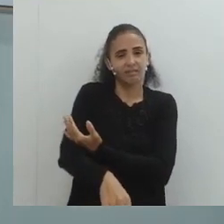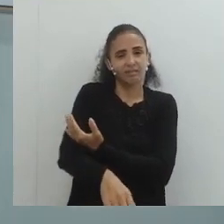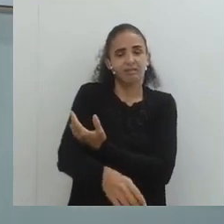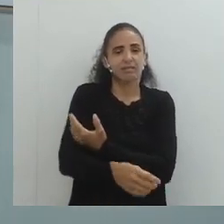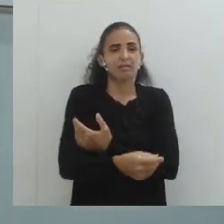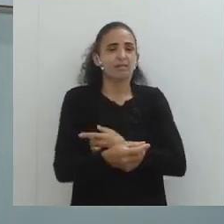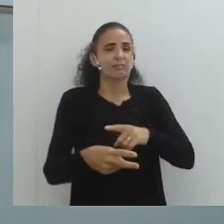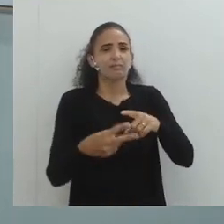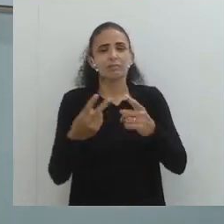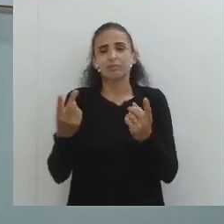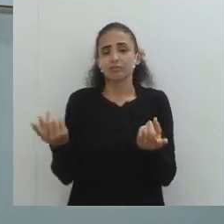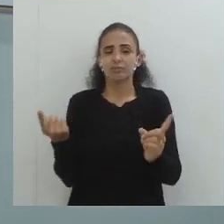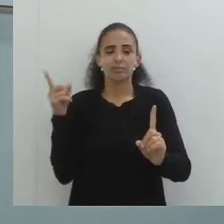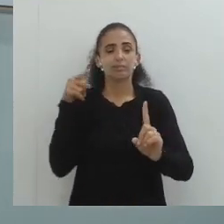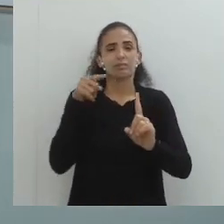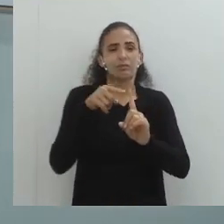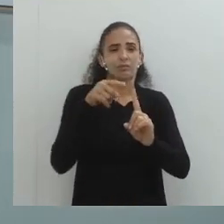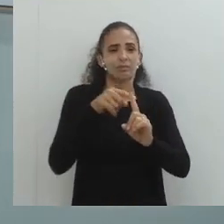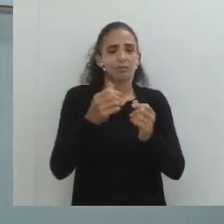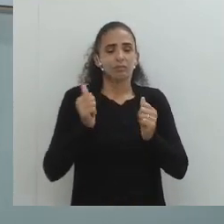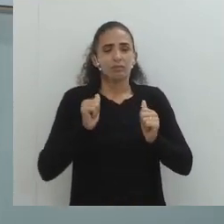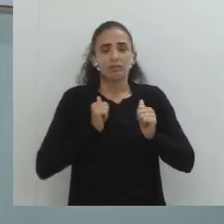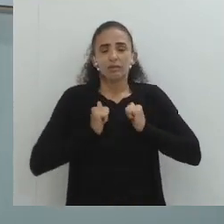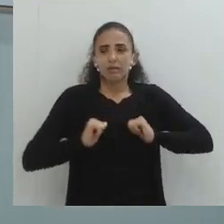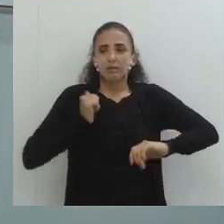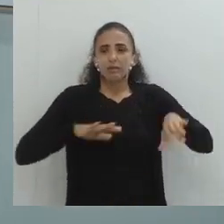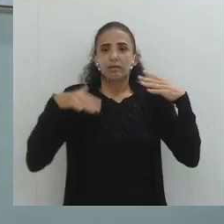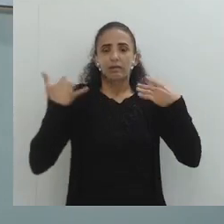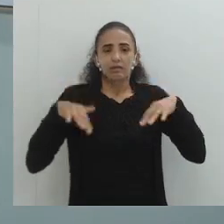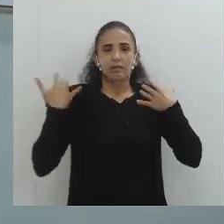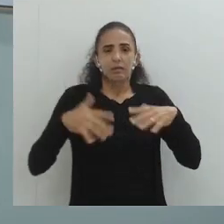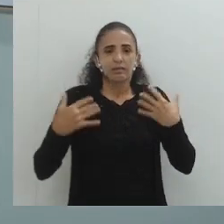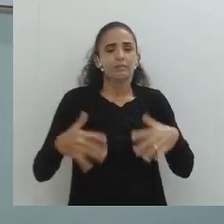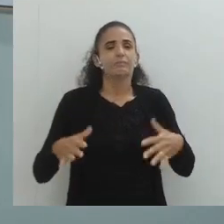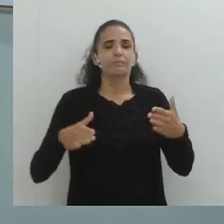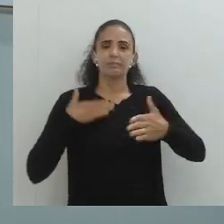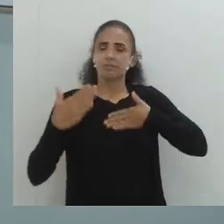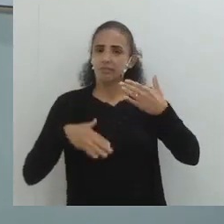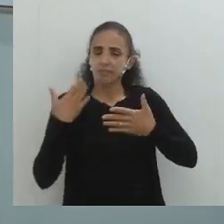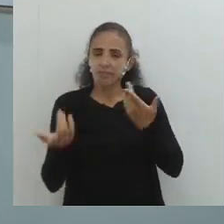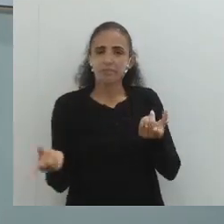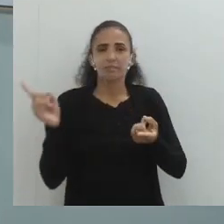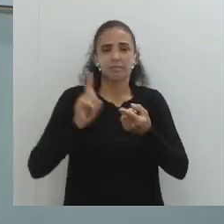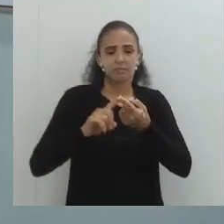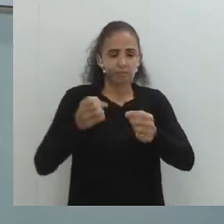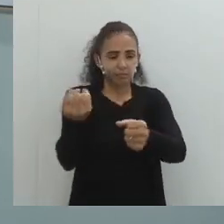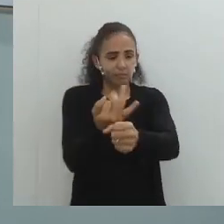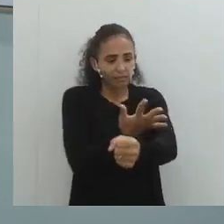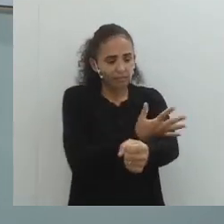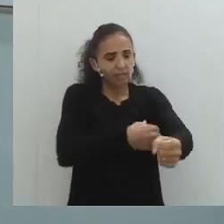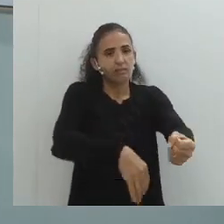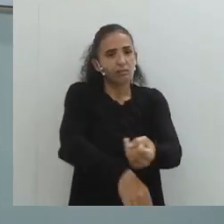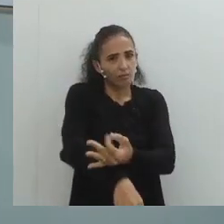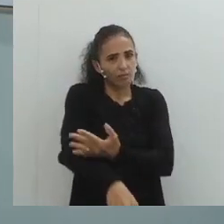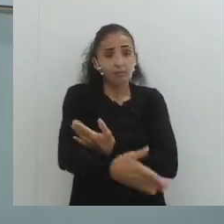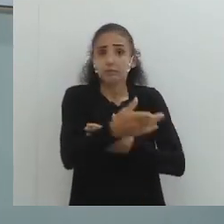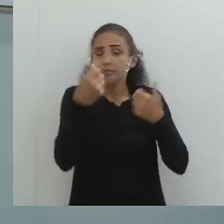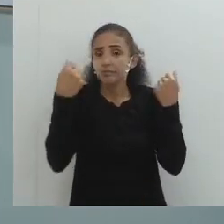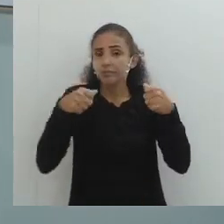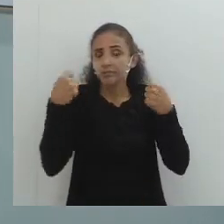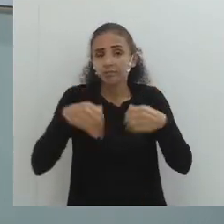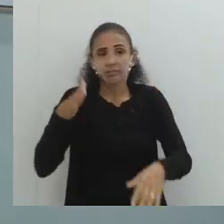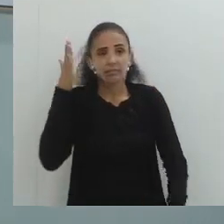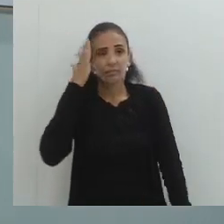dois campos da tensão e da alegria e da própria consciência do ser. Você precisa entender